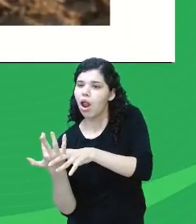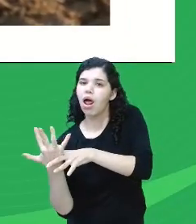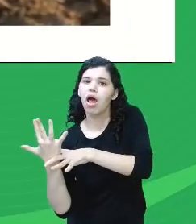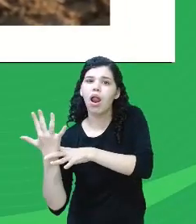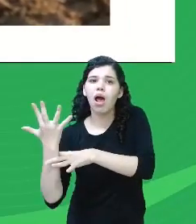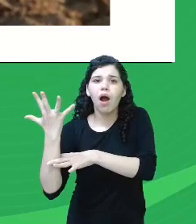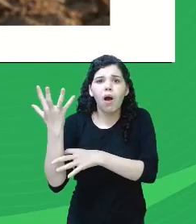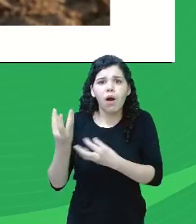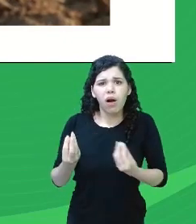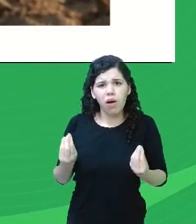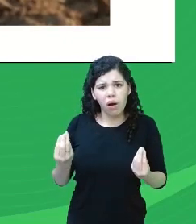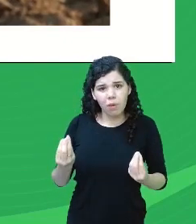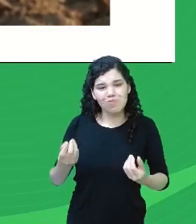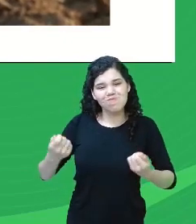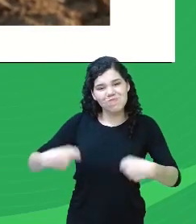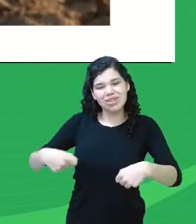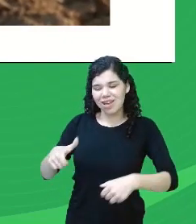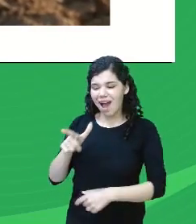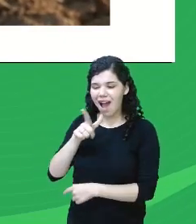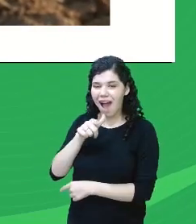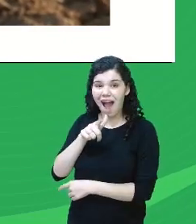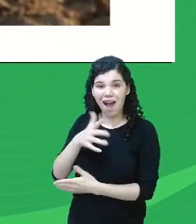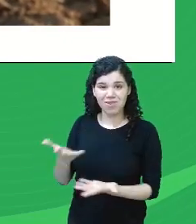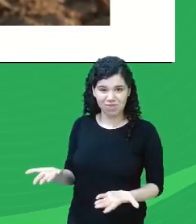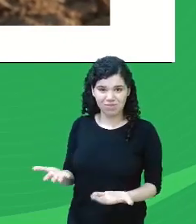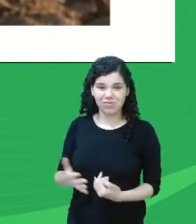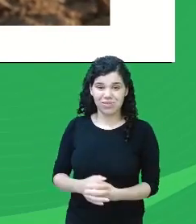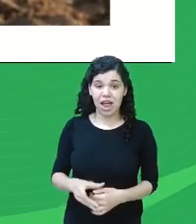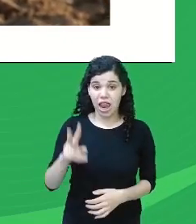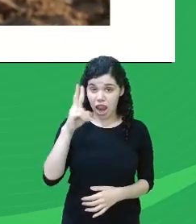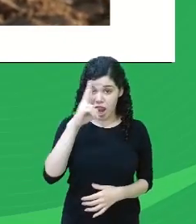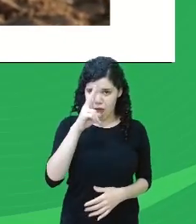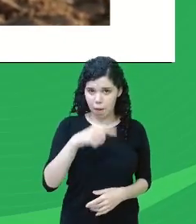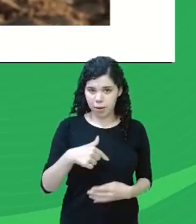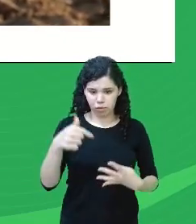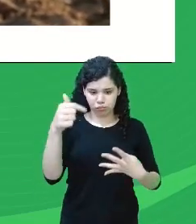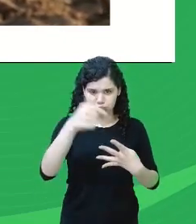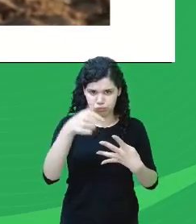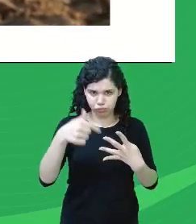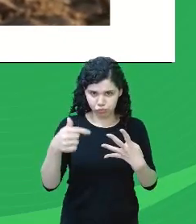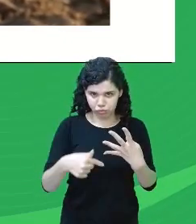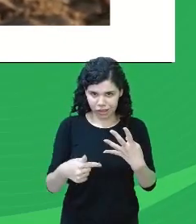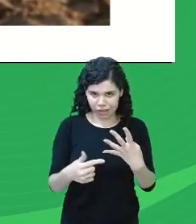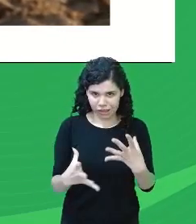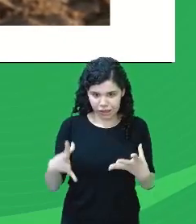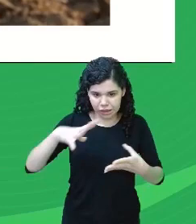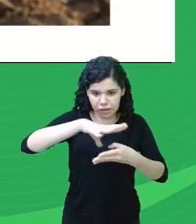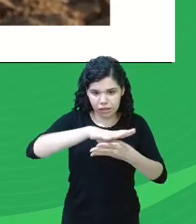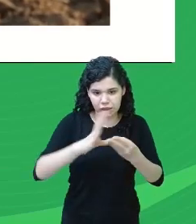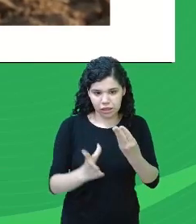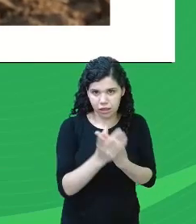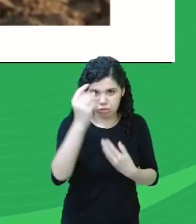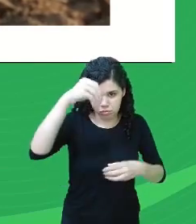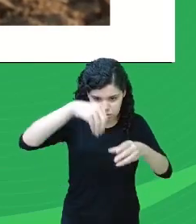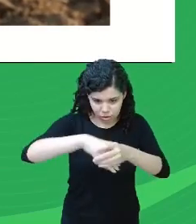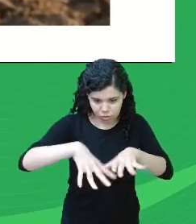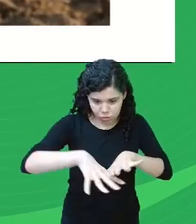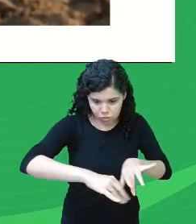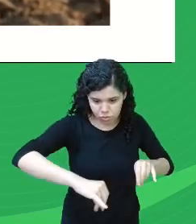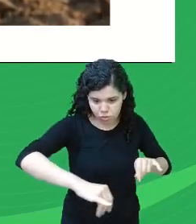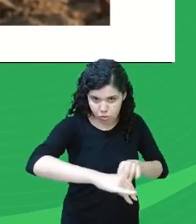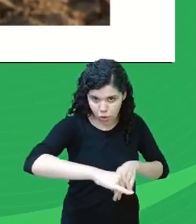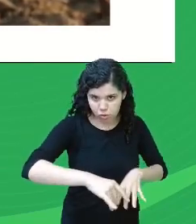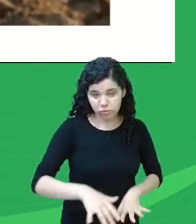ali? Precisa de água. Lembra dos elementos que formam e compõem o solo. Se